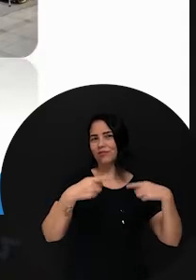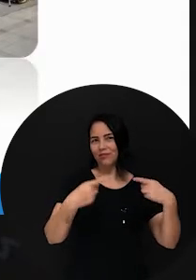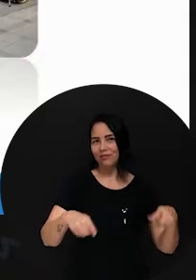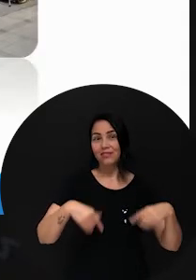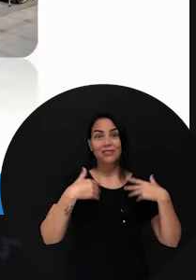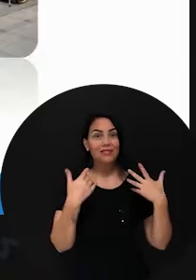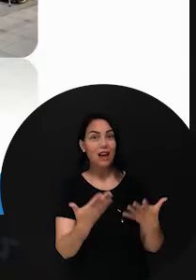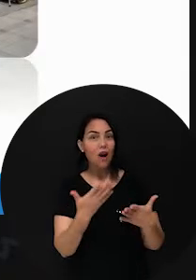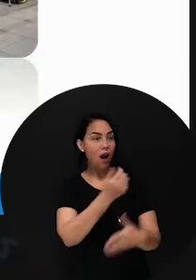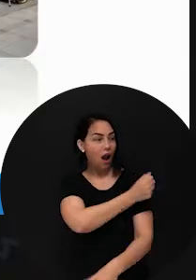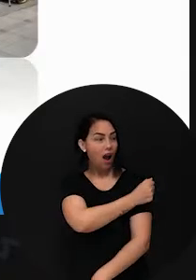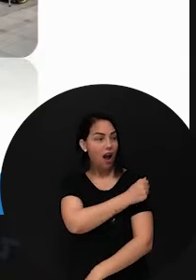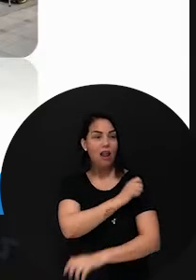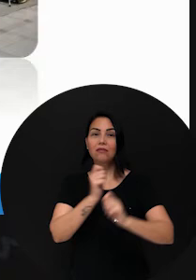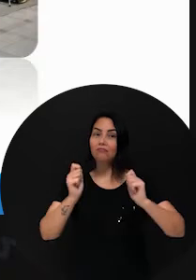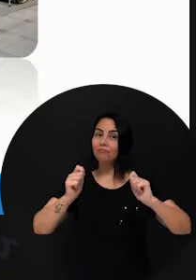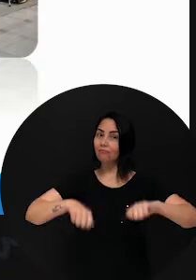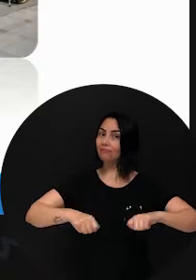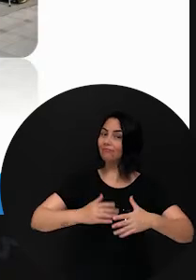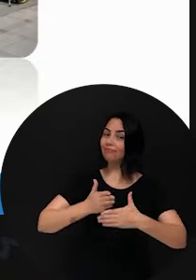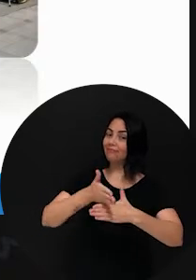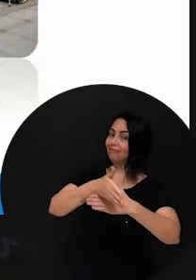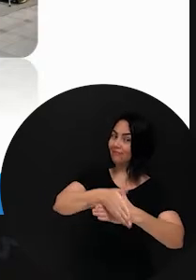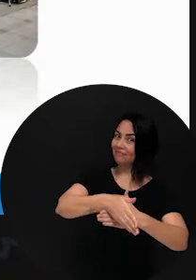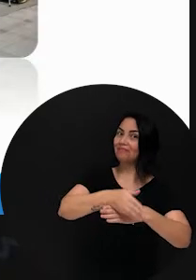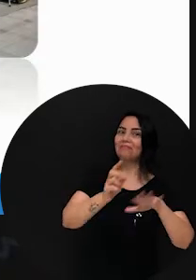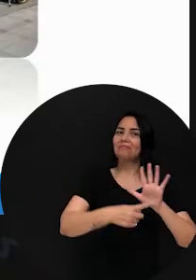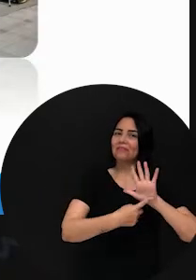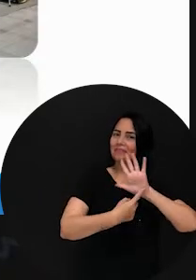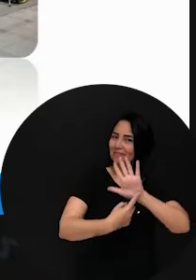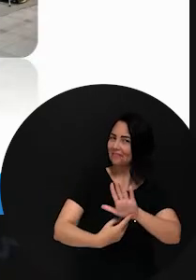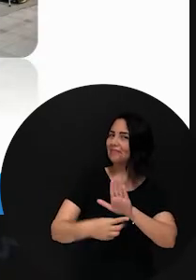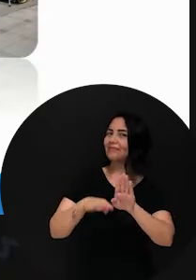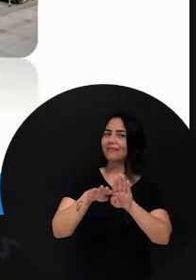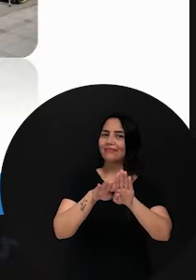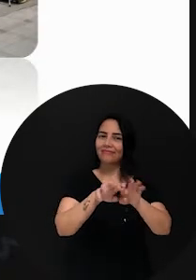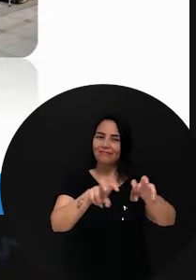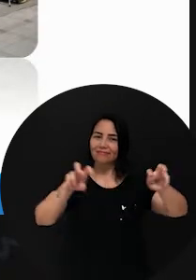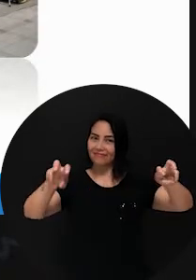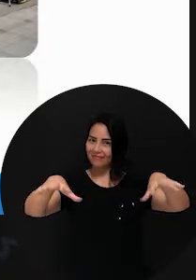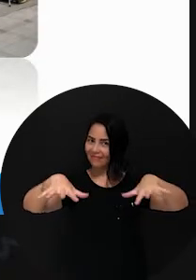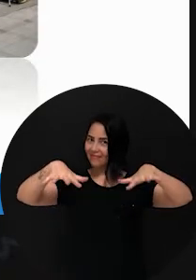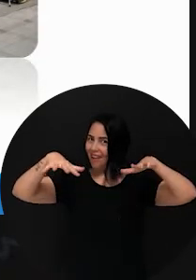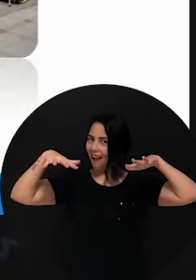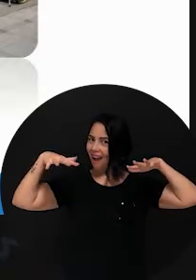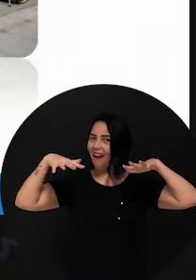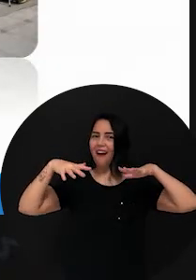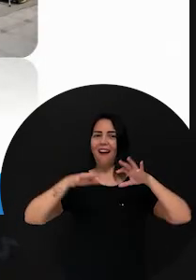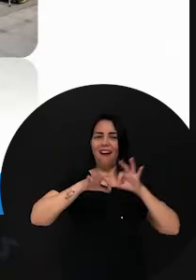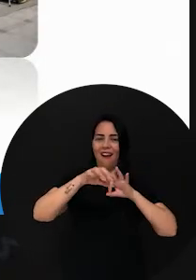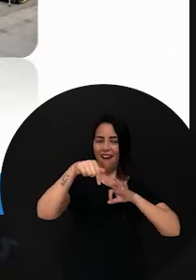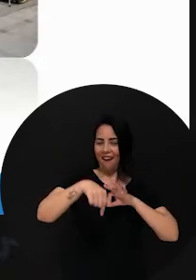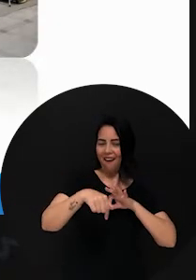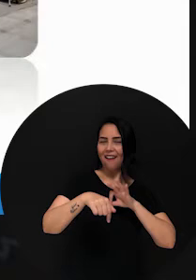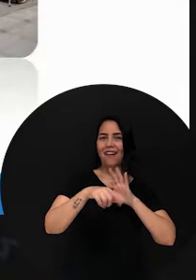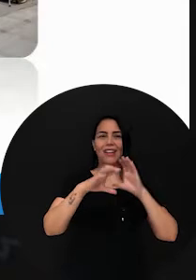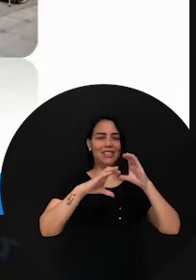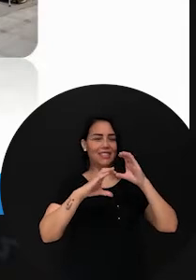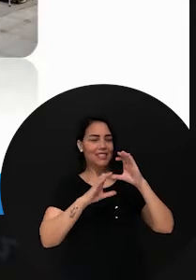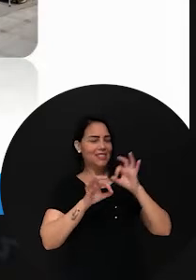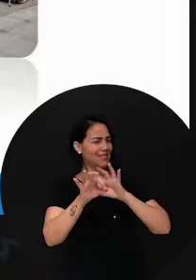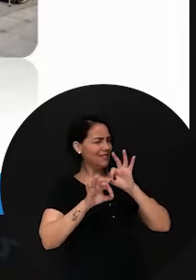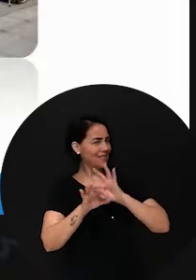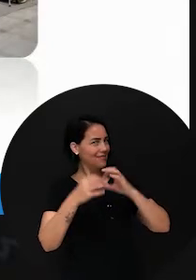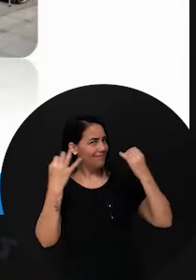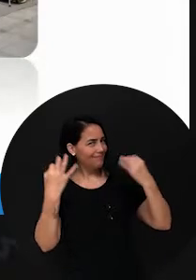MPT, eles têm a possibilidade de estar se apresentando nesse palco, né, em apresentações sempre muito bem preparadas, tá? Então, a